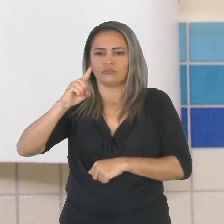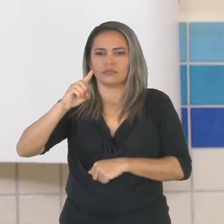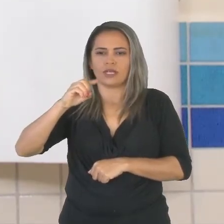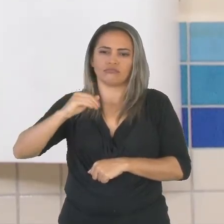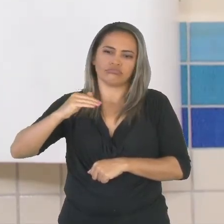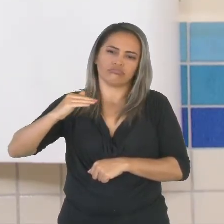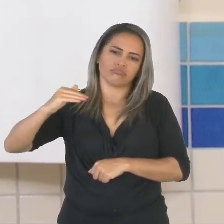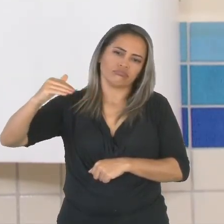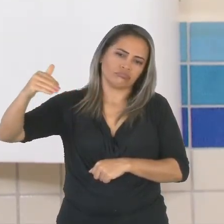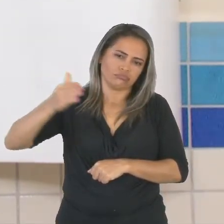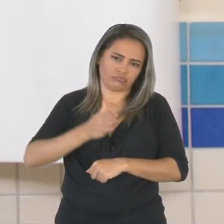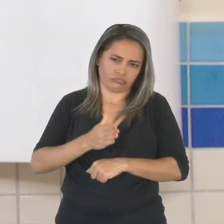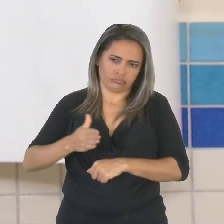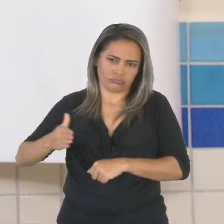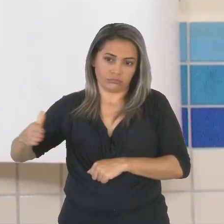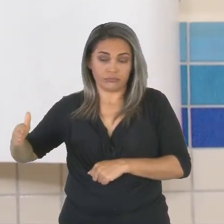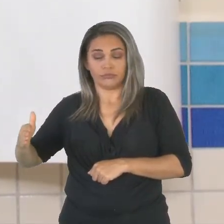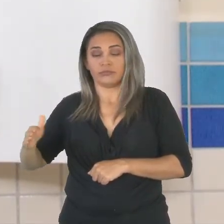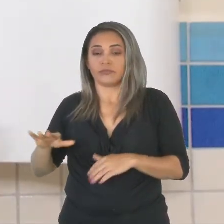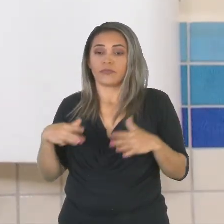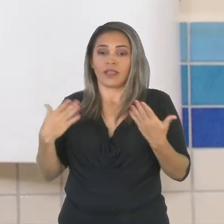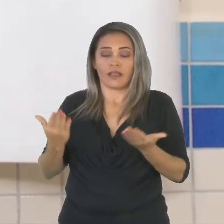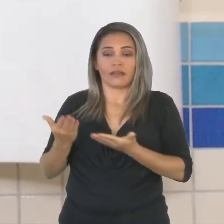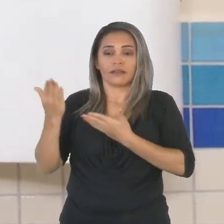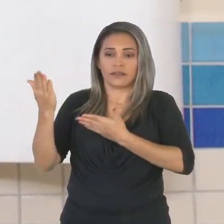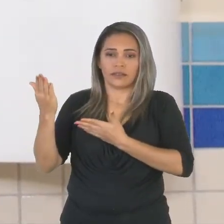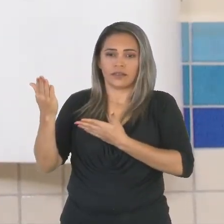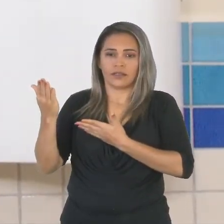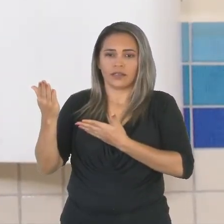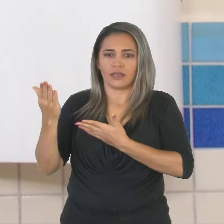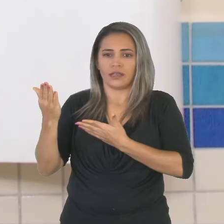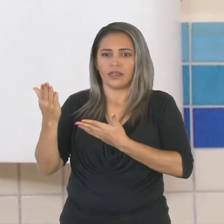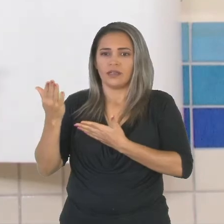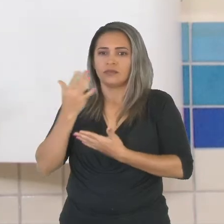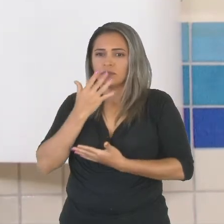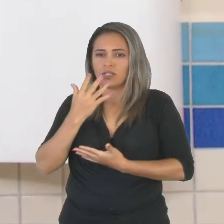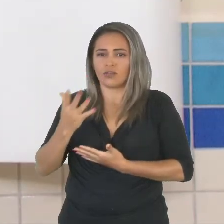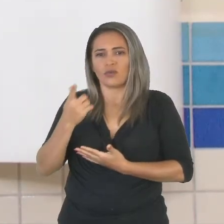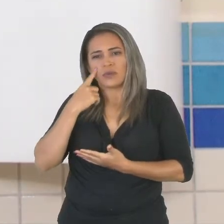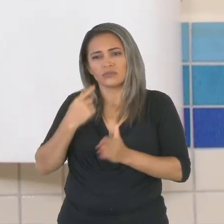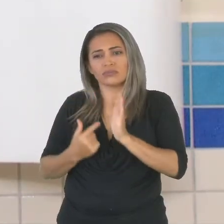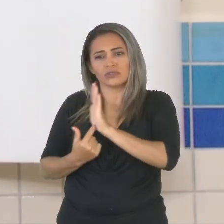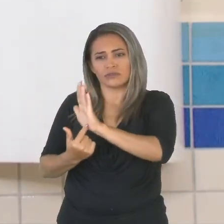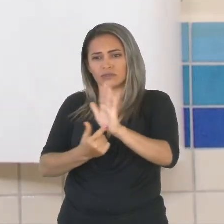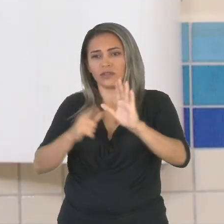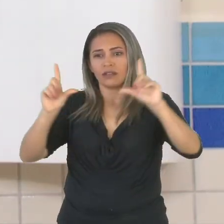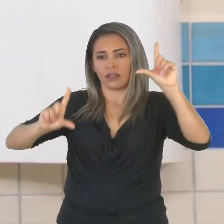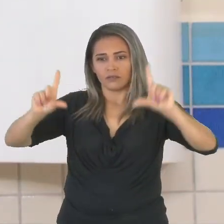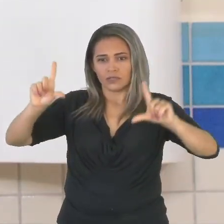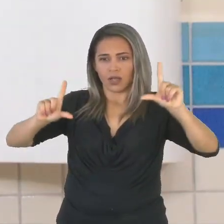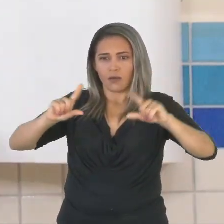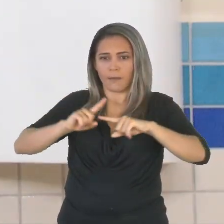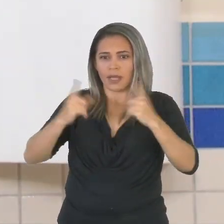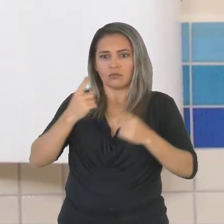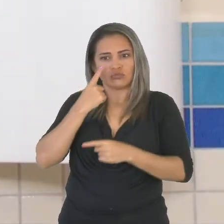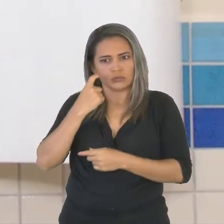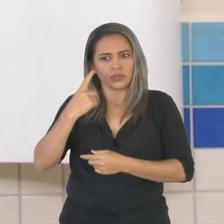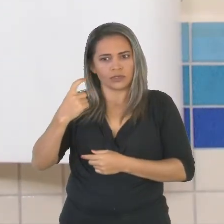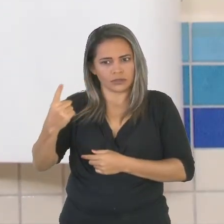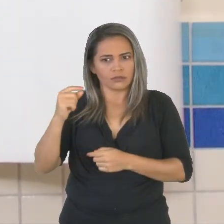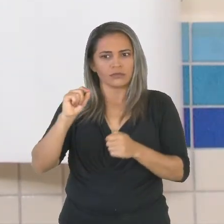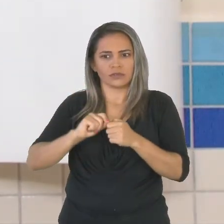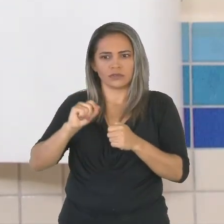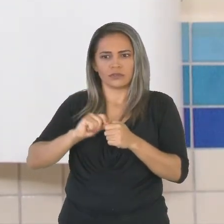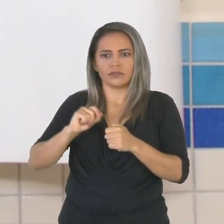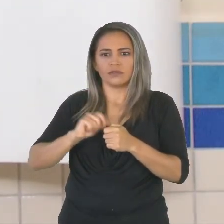assim sucessivamente. Aqui eu não optei por cor por uma questão de visualização na televisão, mas é muito interessante que você